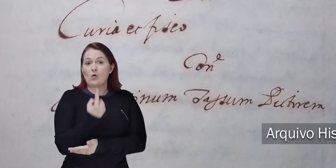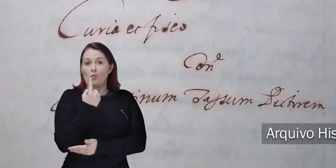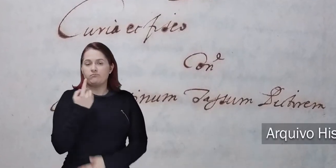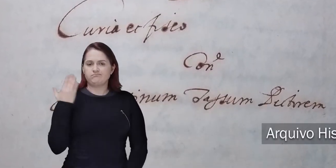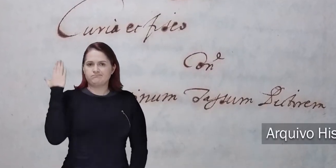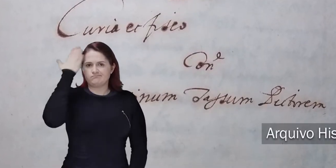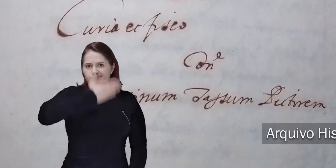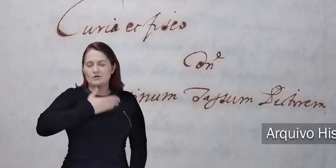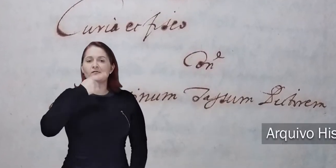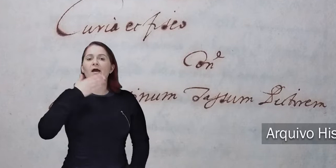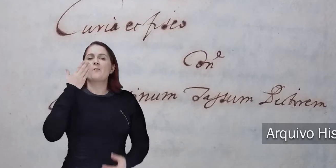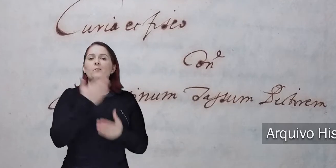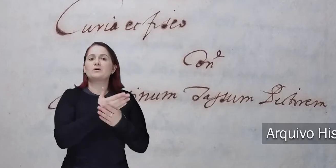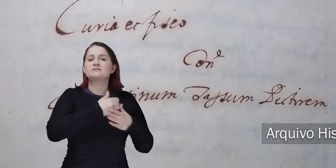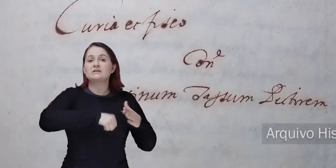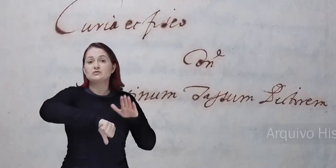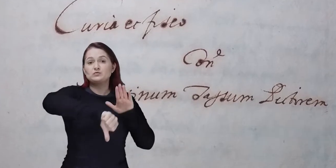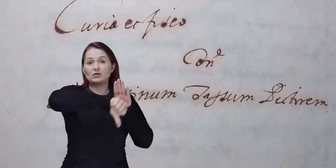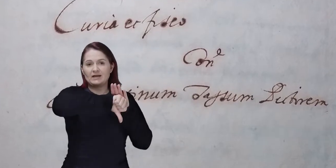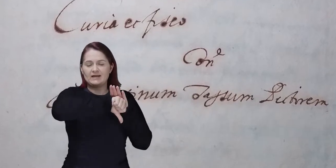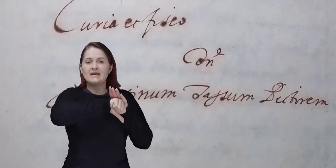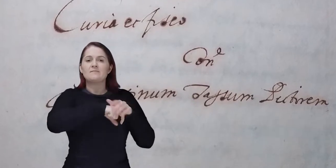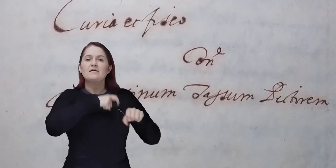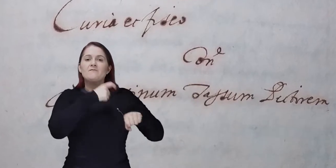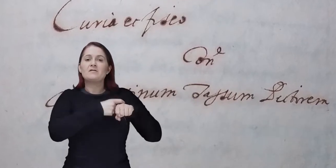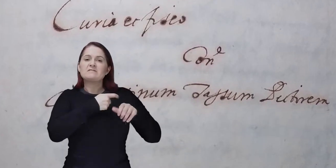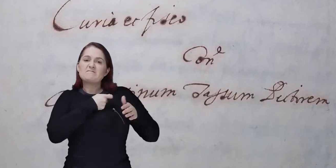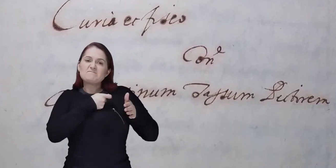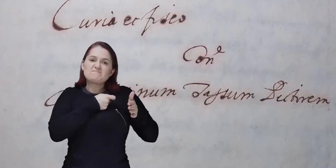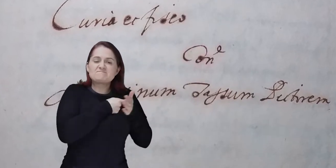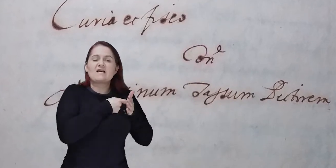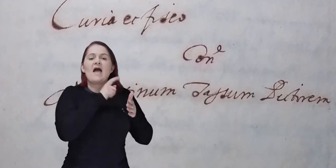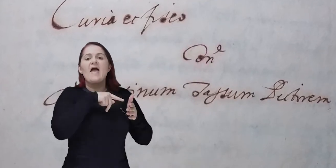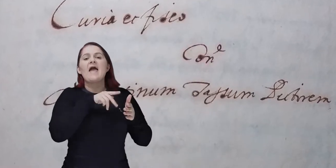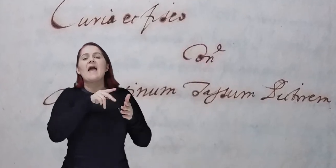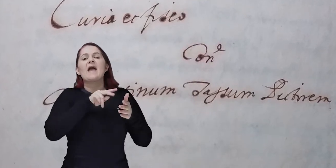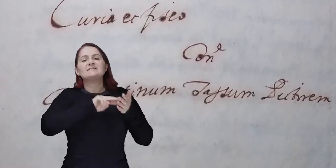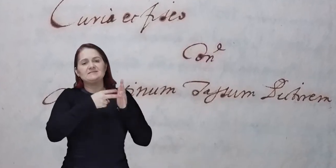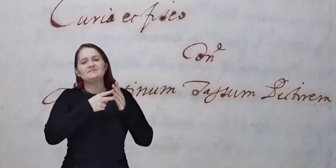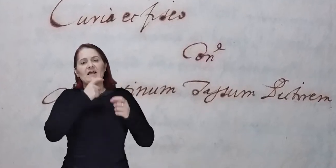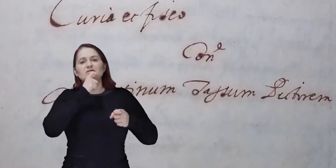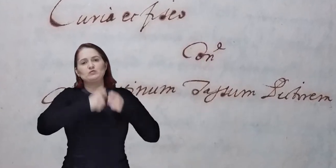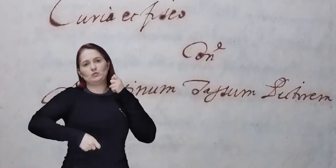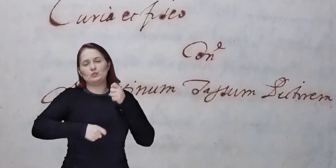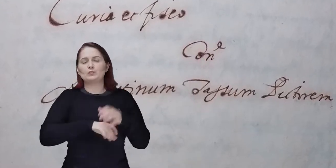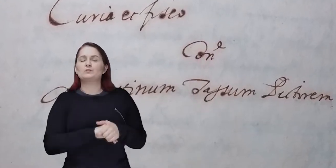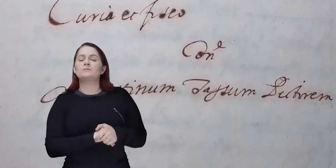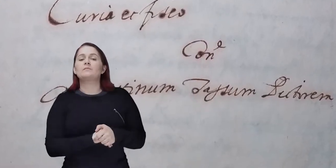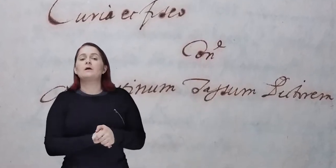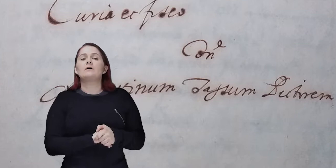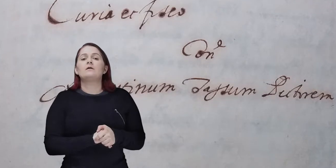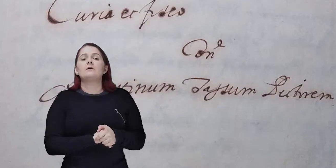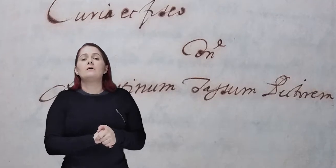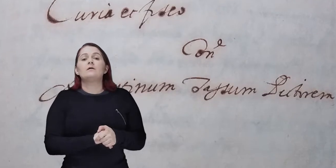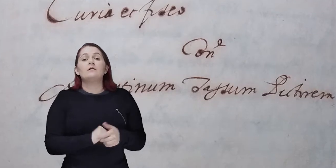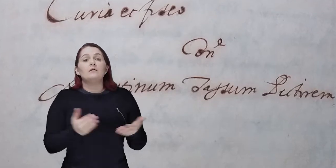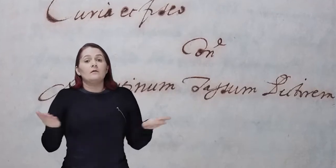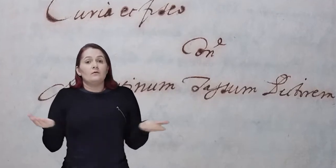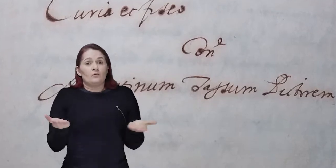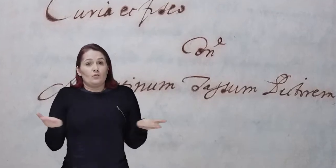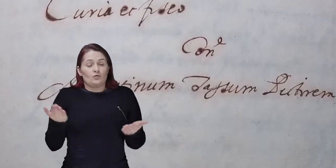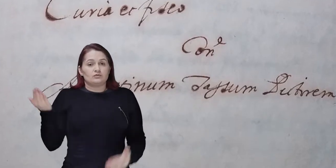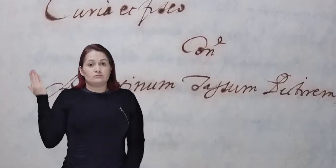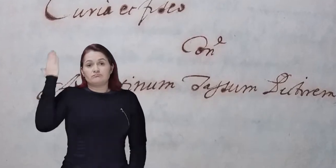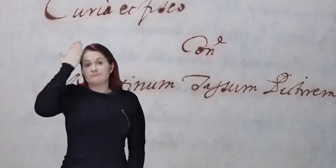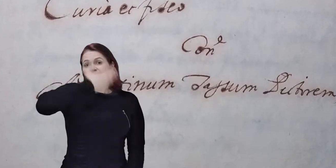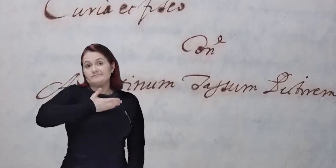uma fonte histórica, que é um processo crime por desvirginamento forçado, que hoje nós entendemos como estupro. E essa fonte,